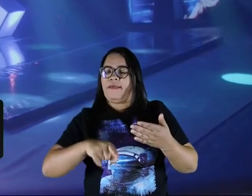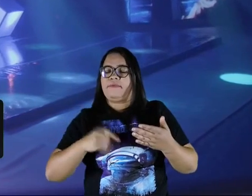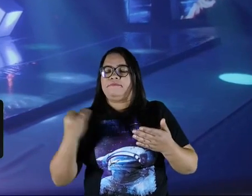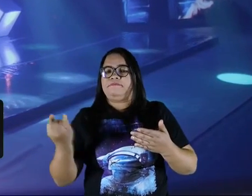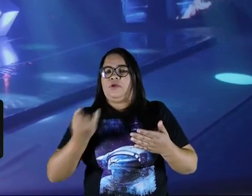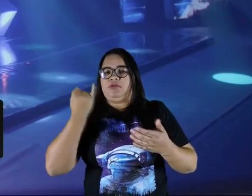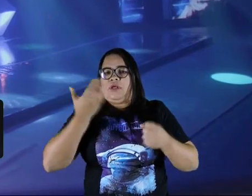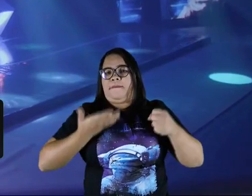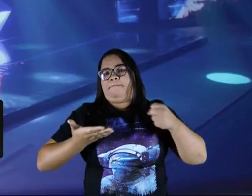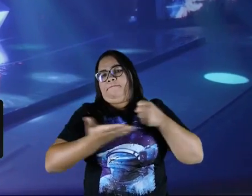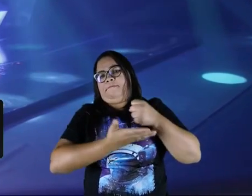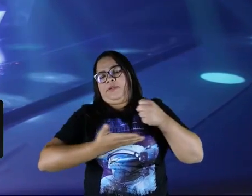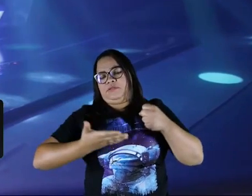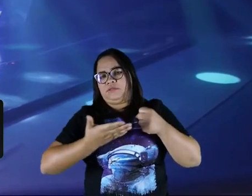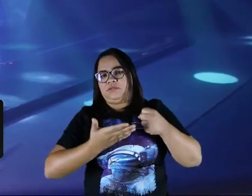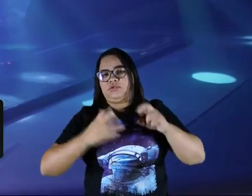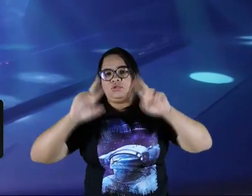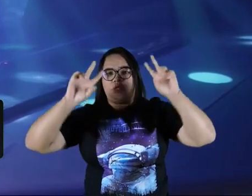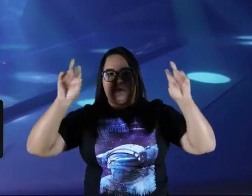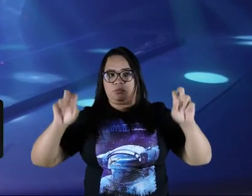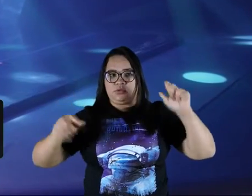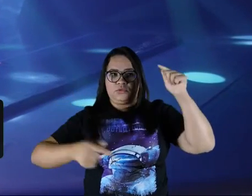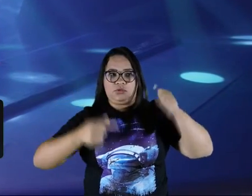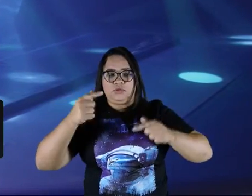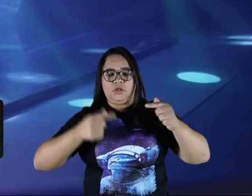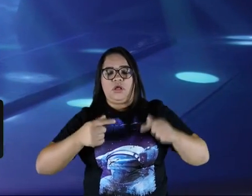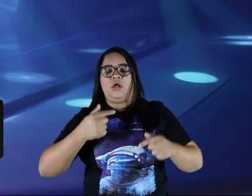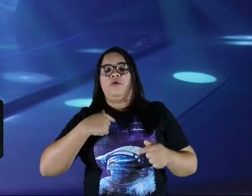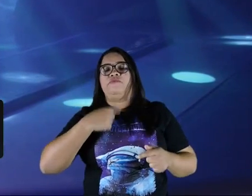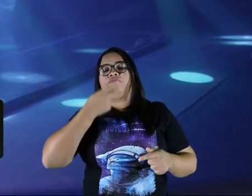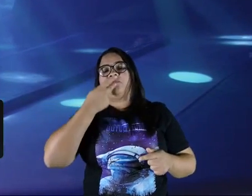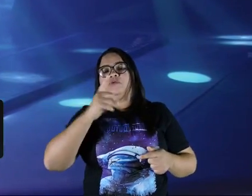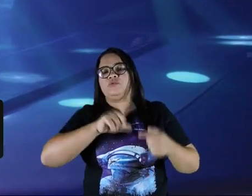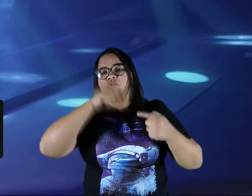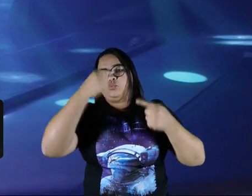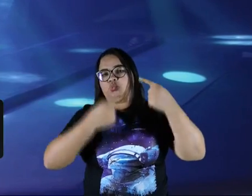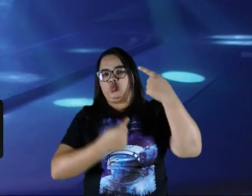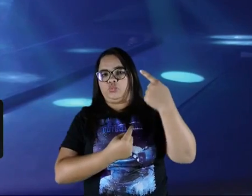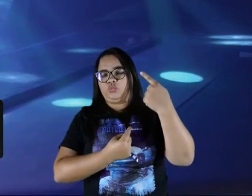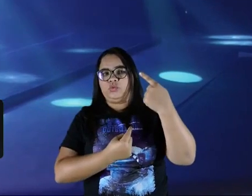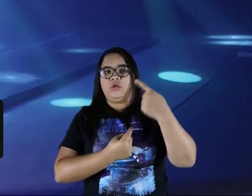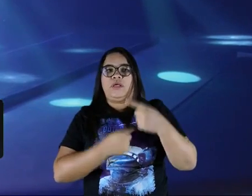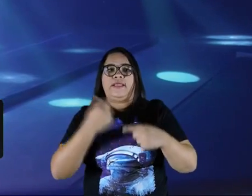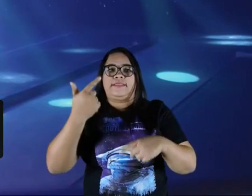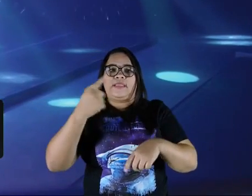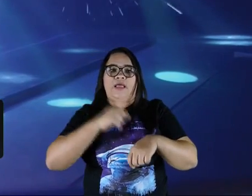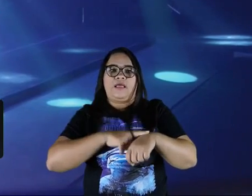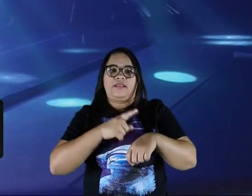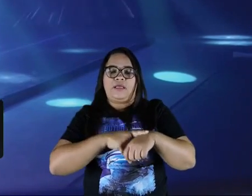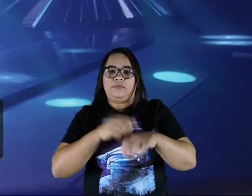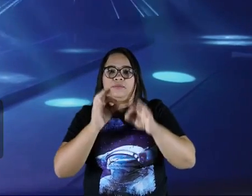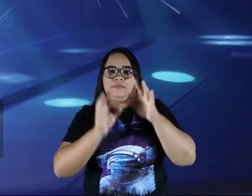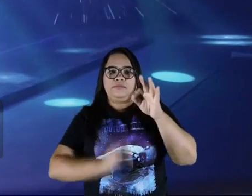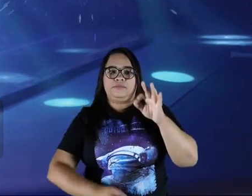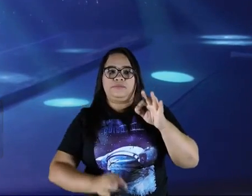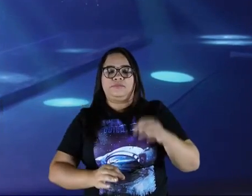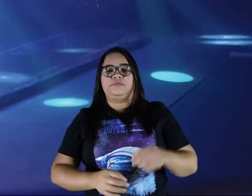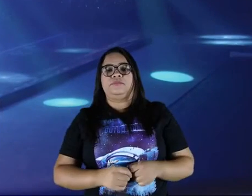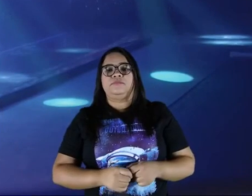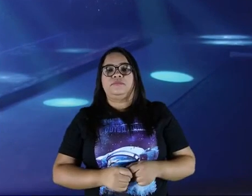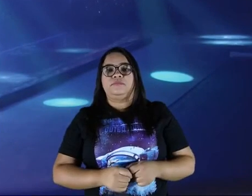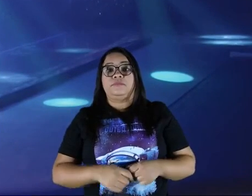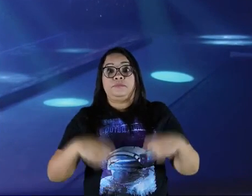nossa comunidade sobre a política. Vou destacar somente um, uma vez que não temos muito tempo, que é o princípio